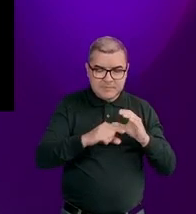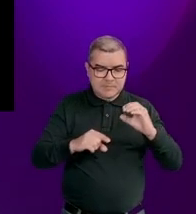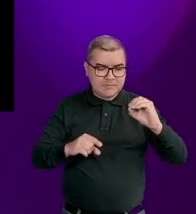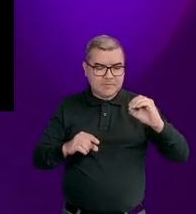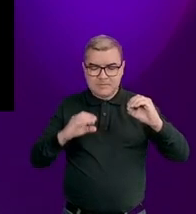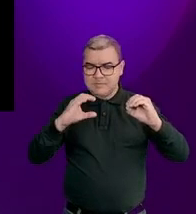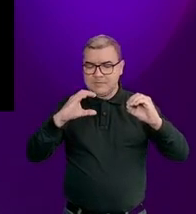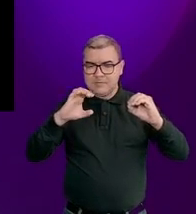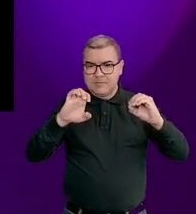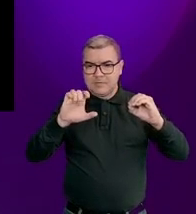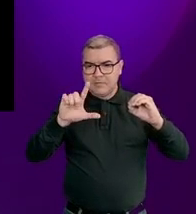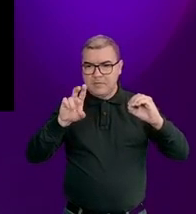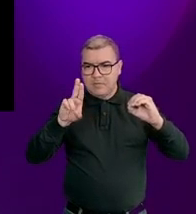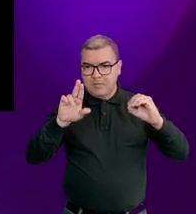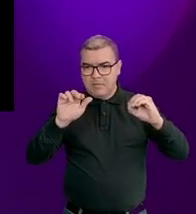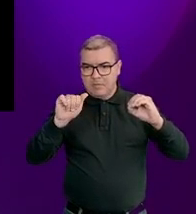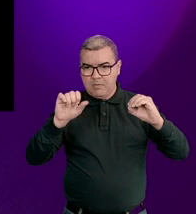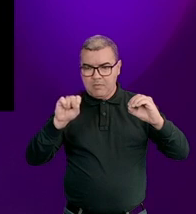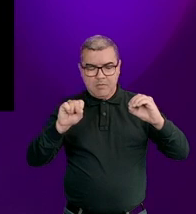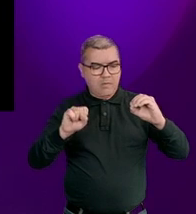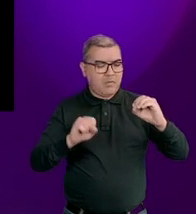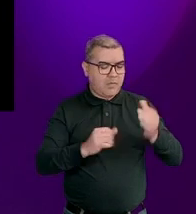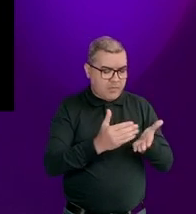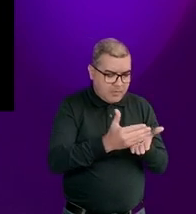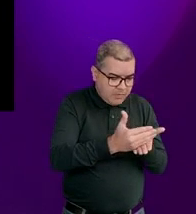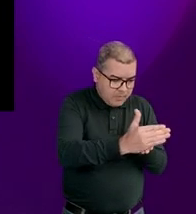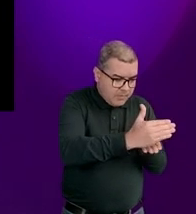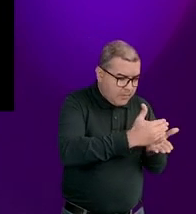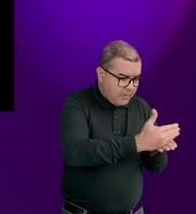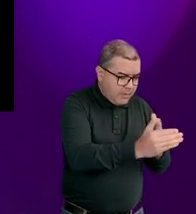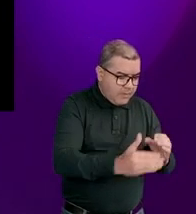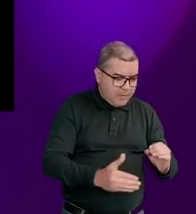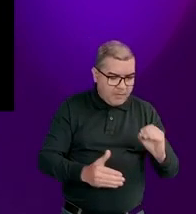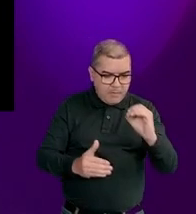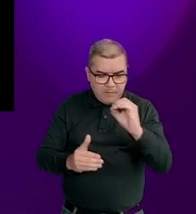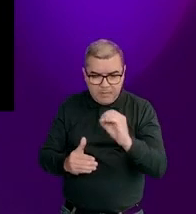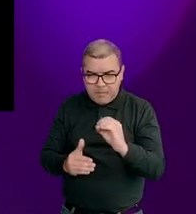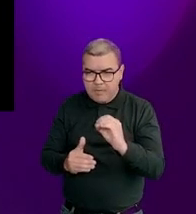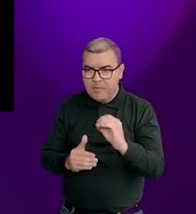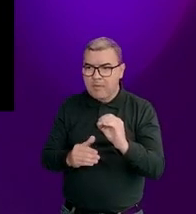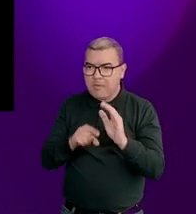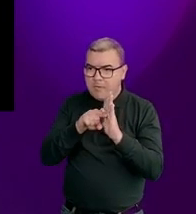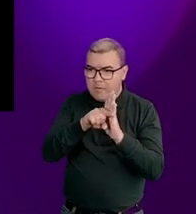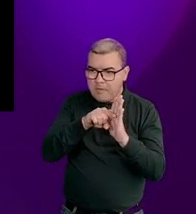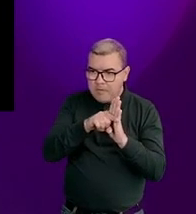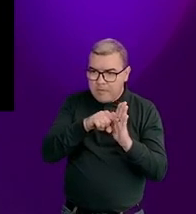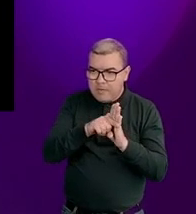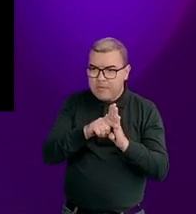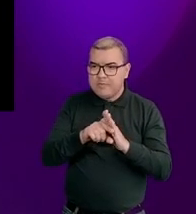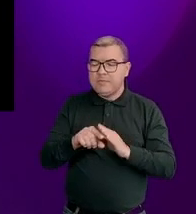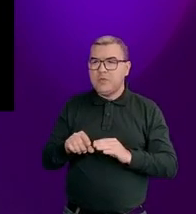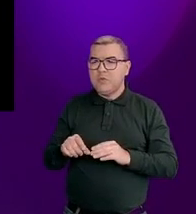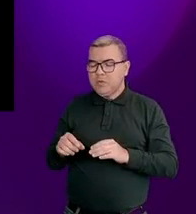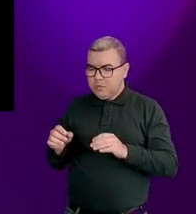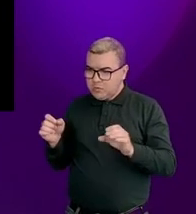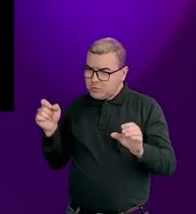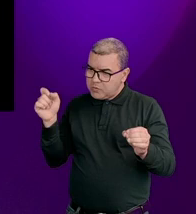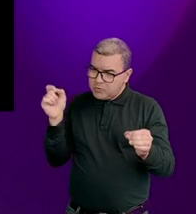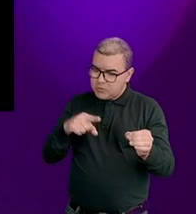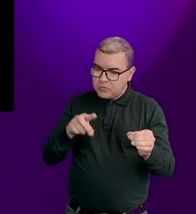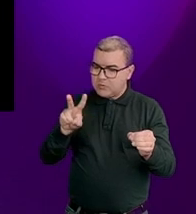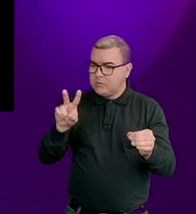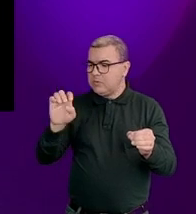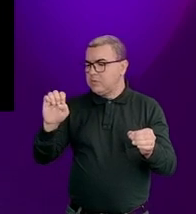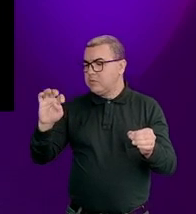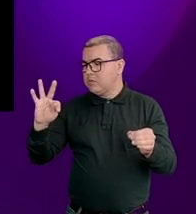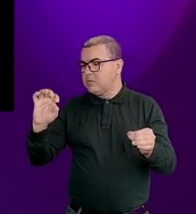e ativadas, existe uma transdução utilizando, nesses casos, um vetor viral, que normalmente é um